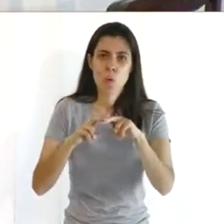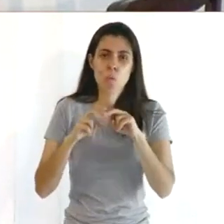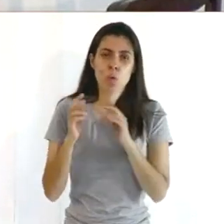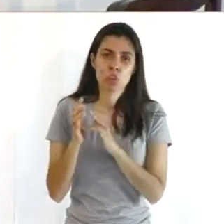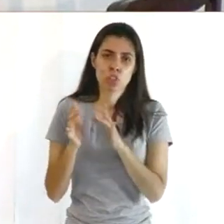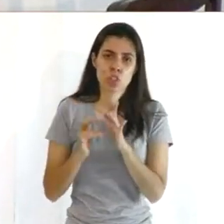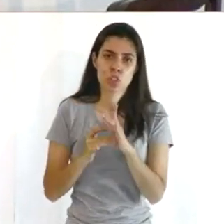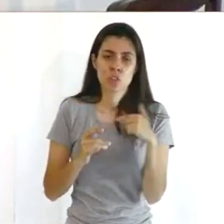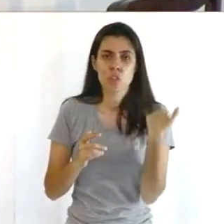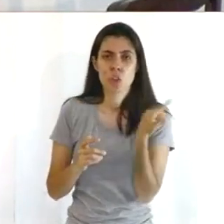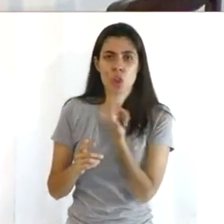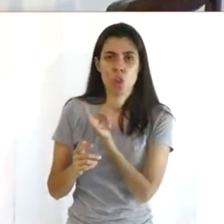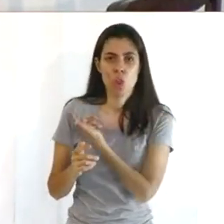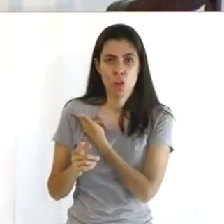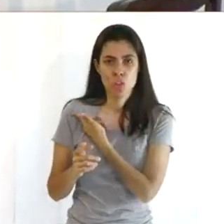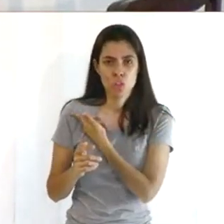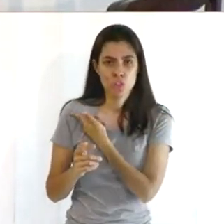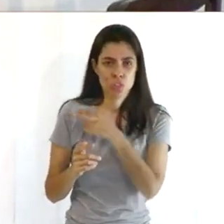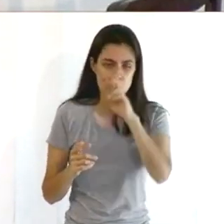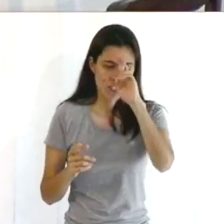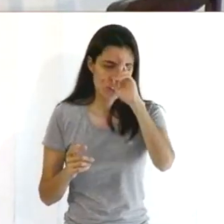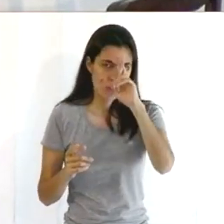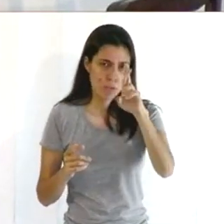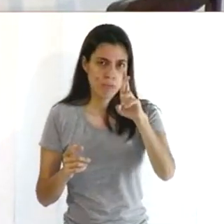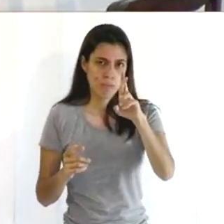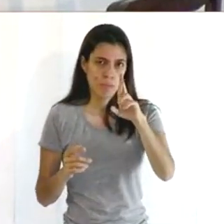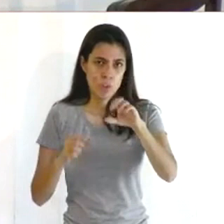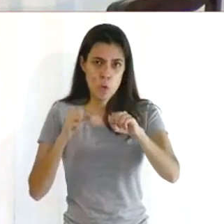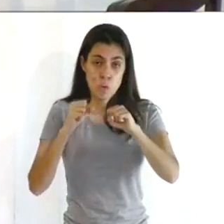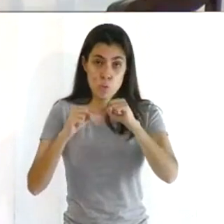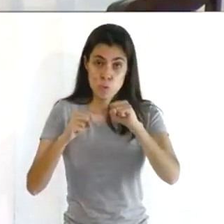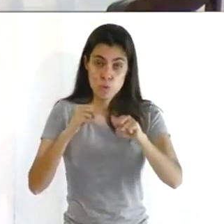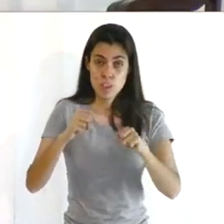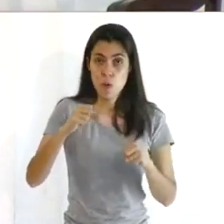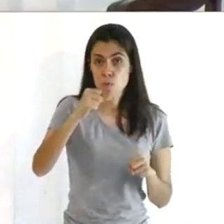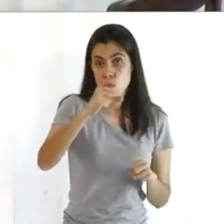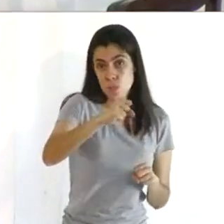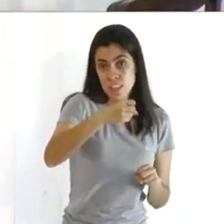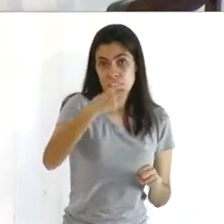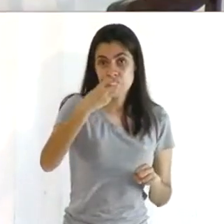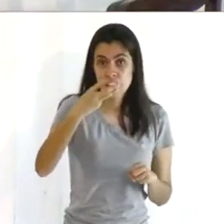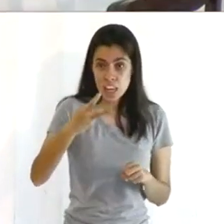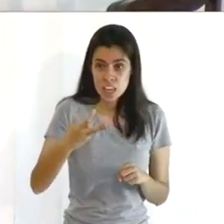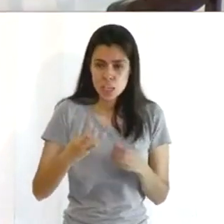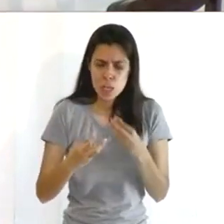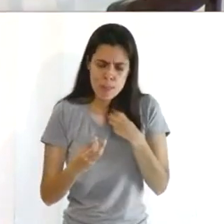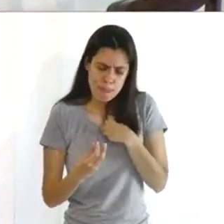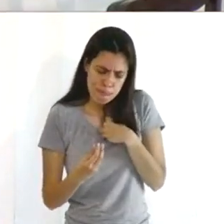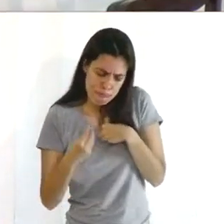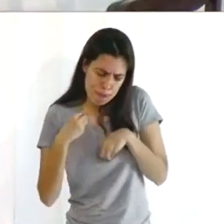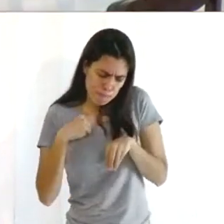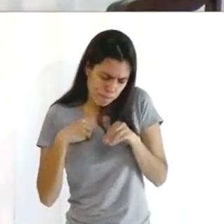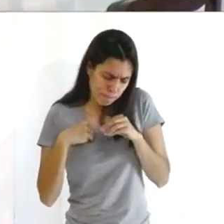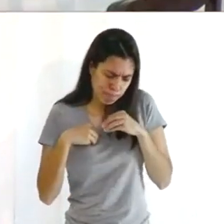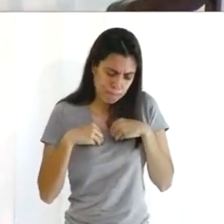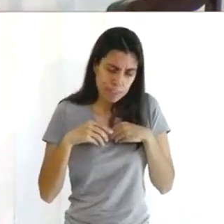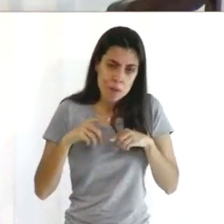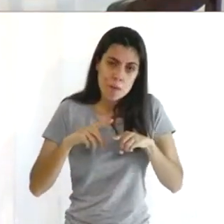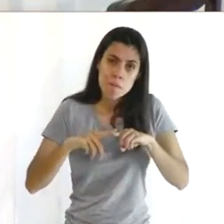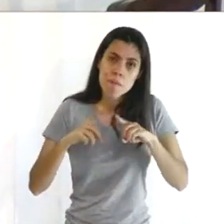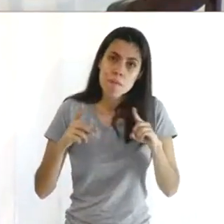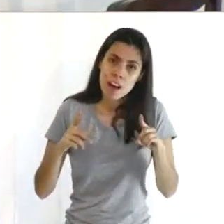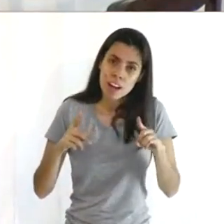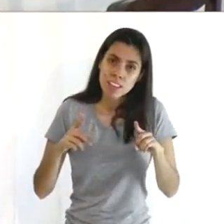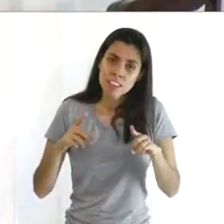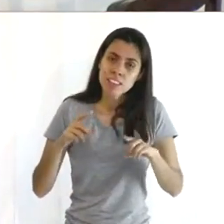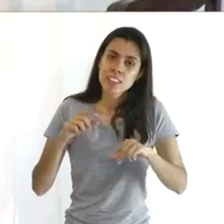Deus. O Salmo 13 é um salmo que alguns até falam, um salmo que começa assim bem depressivo, mas ele vai mudando o seu humor, porque